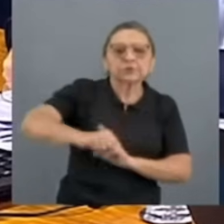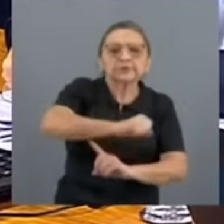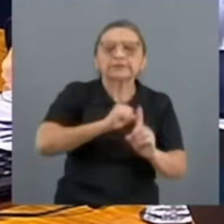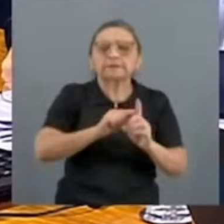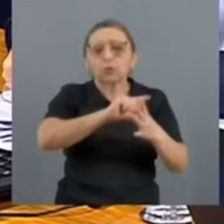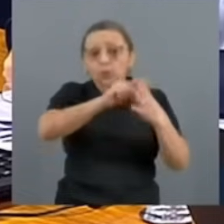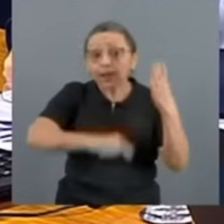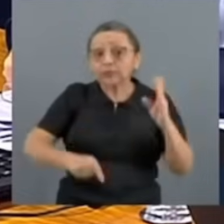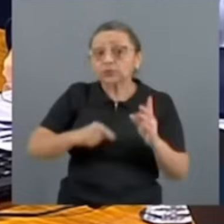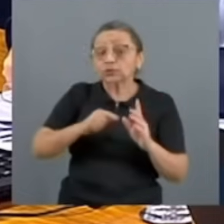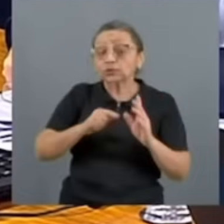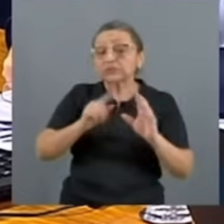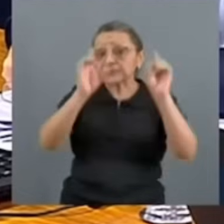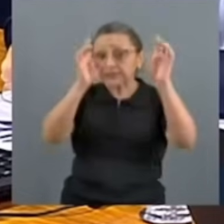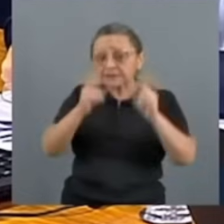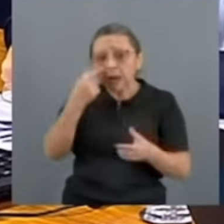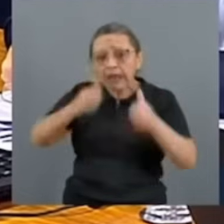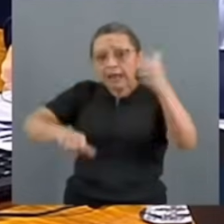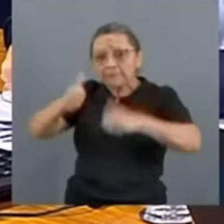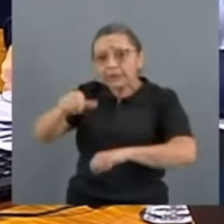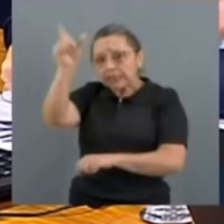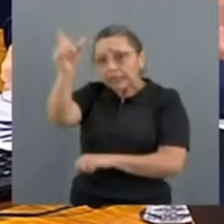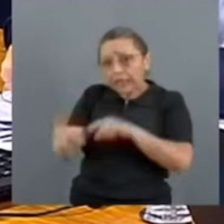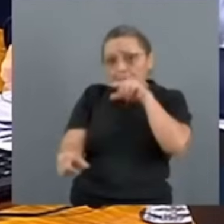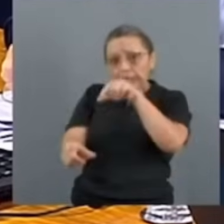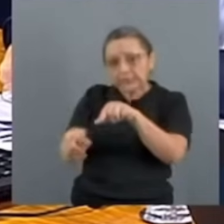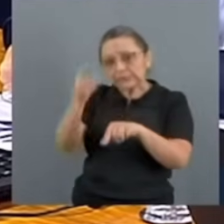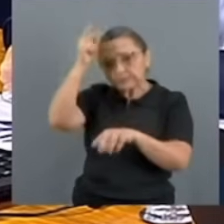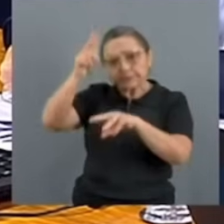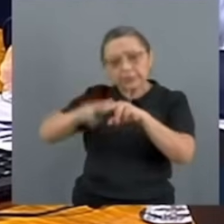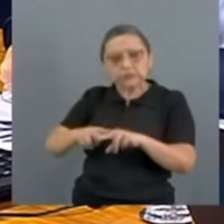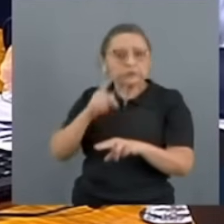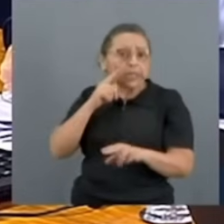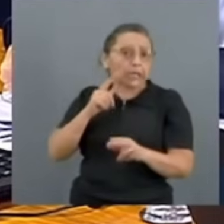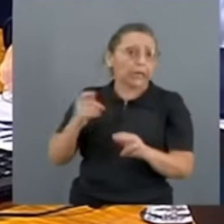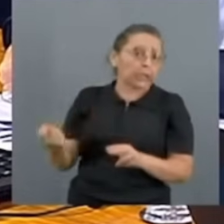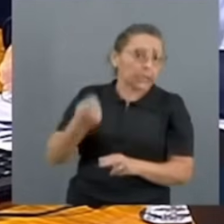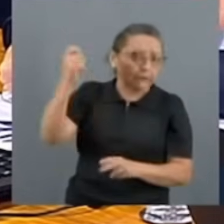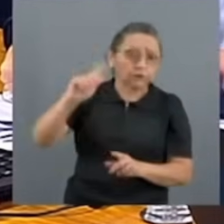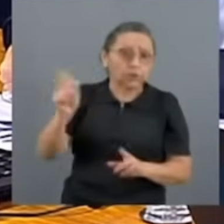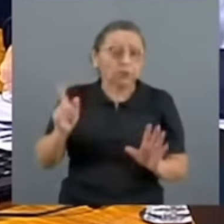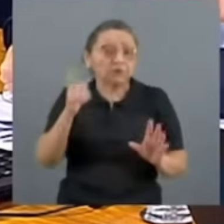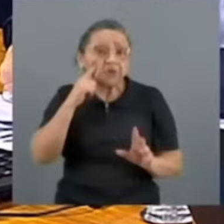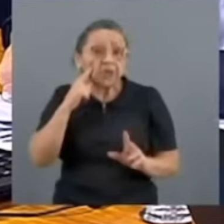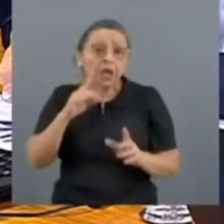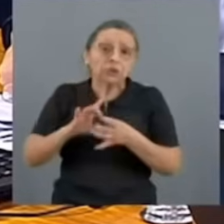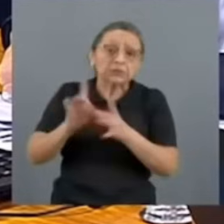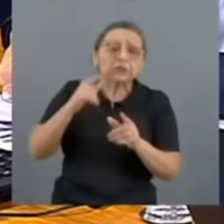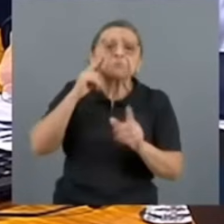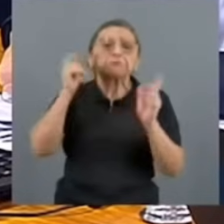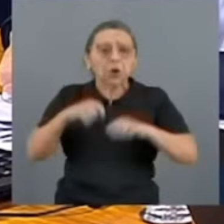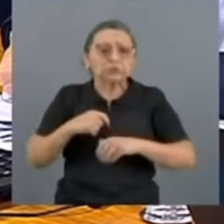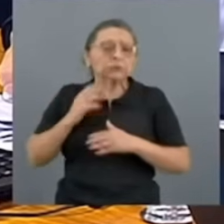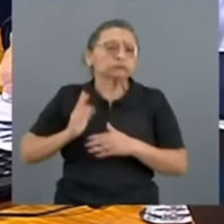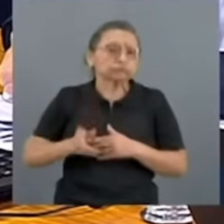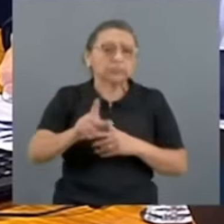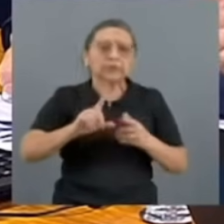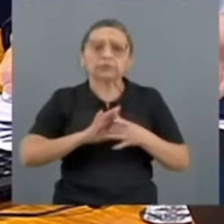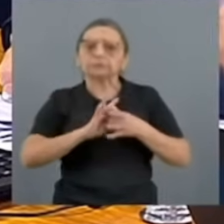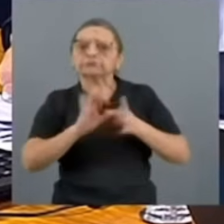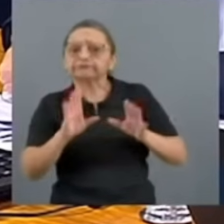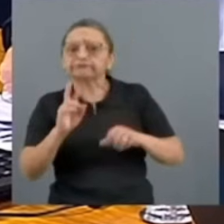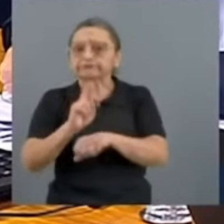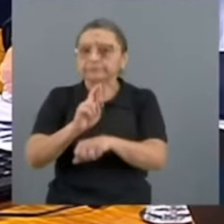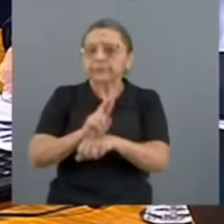vão avaliar a periculosidade desse preso, para aí sim autorizar que ele possa progredir de regime ou ter acesso a um livramento condicional, e